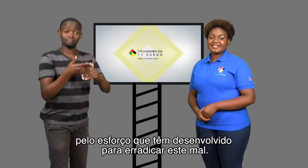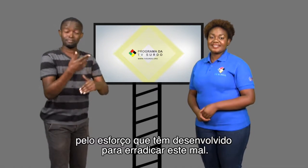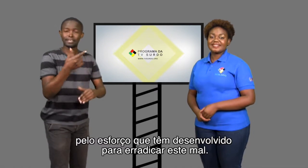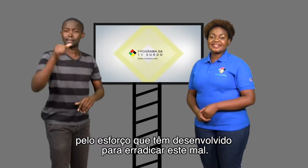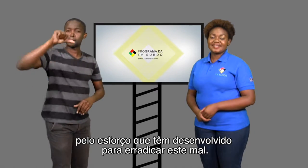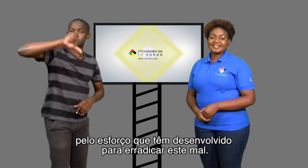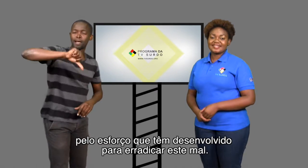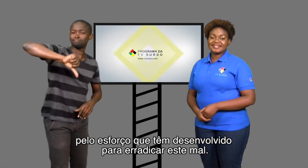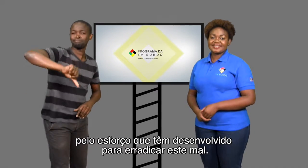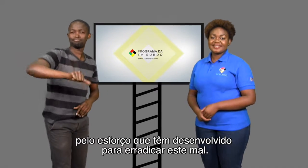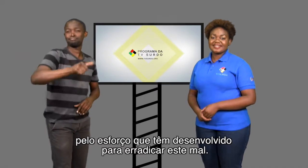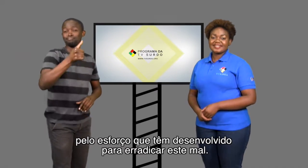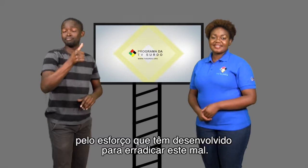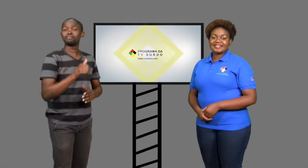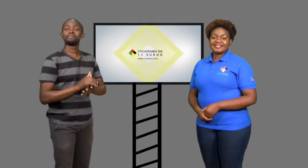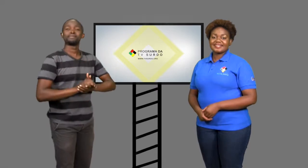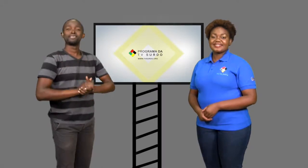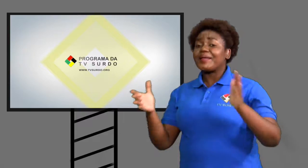erradicar este mal.